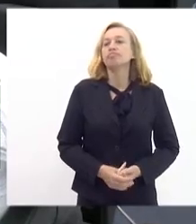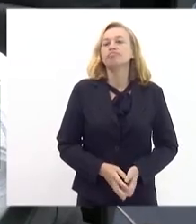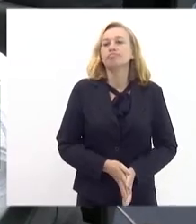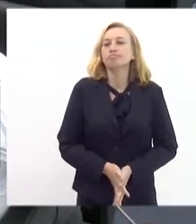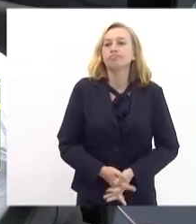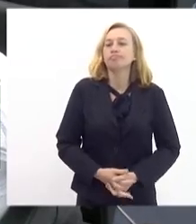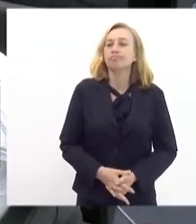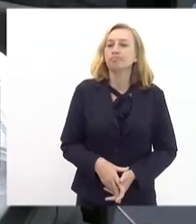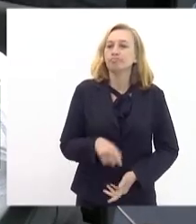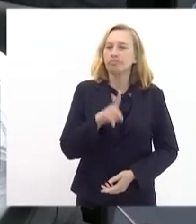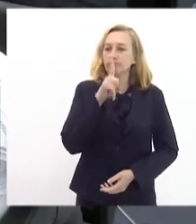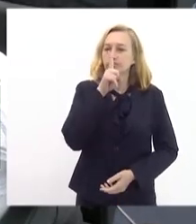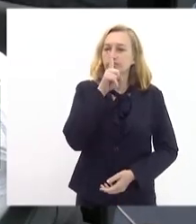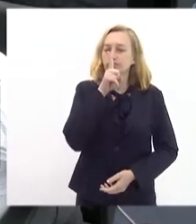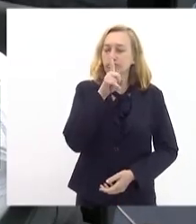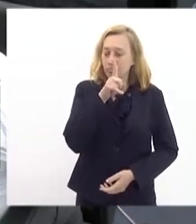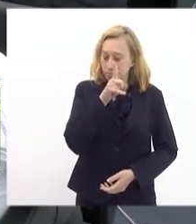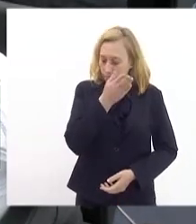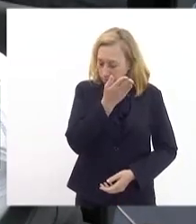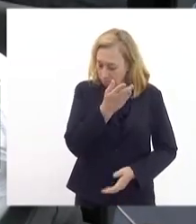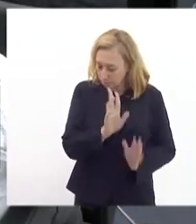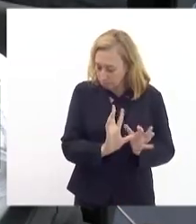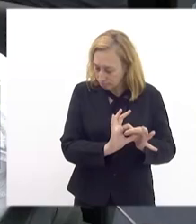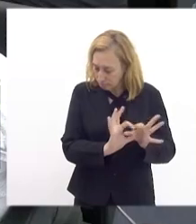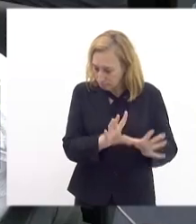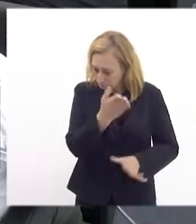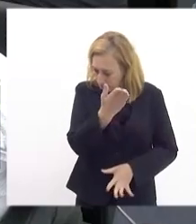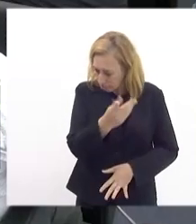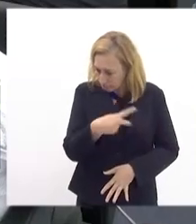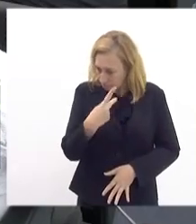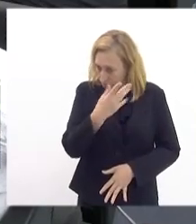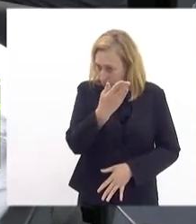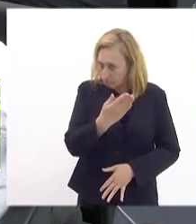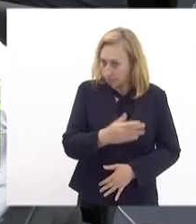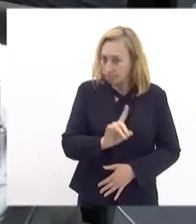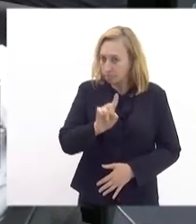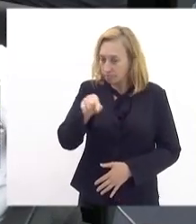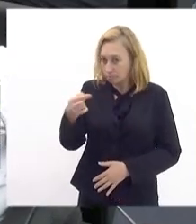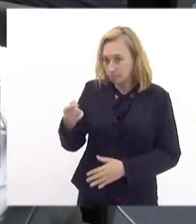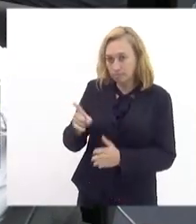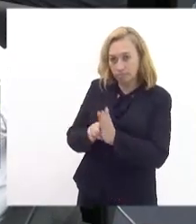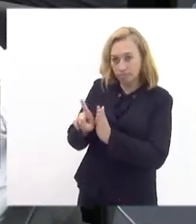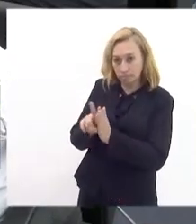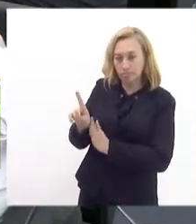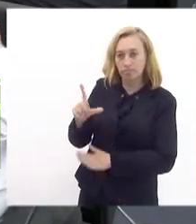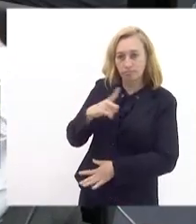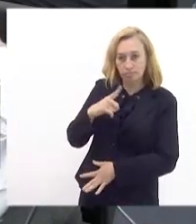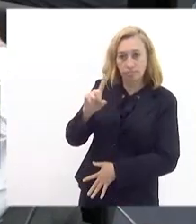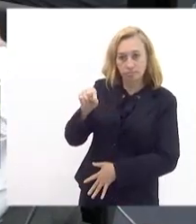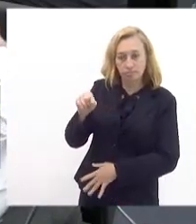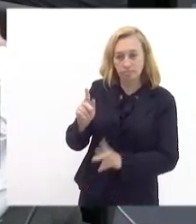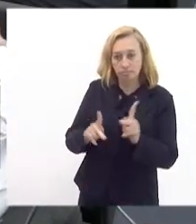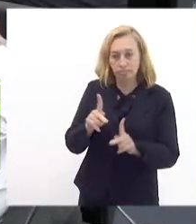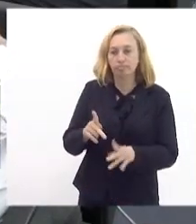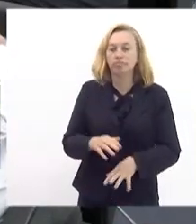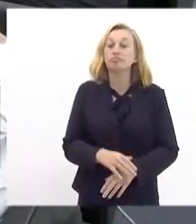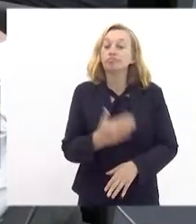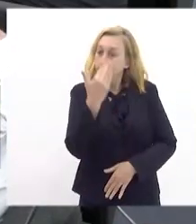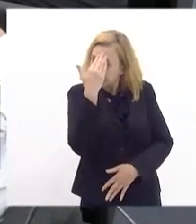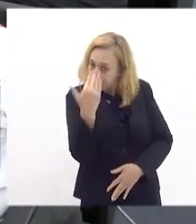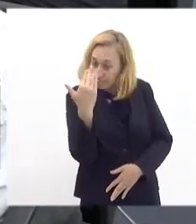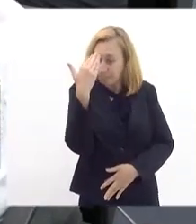eu vou pedir silêncio vamos deixar o representante empresa falar porque postei os outros questionamentos da plateia também e obrigado